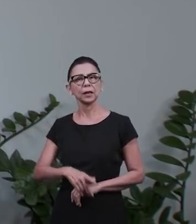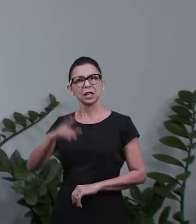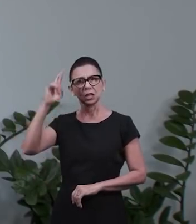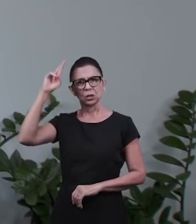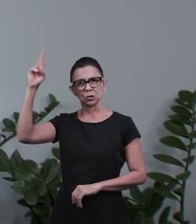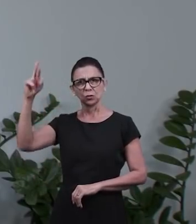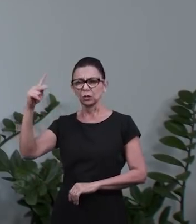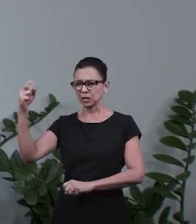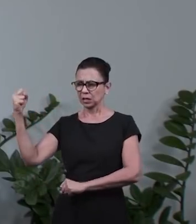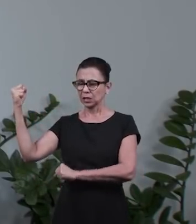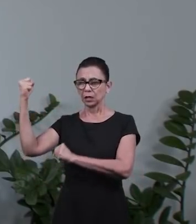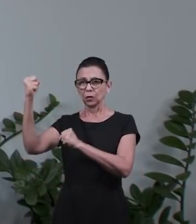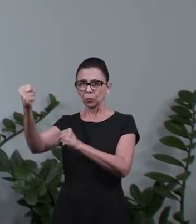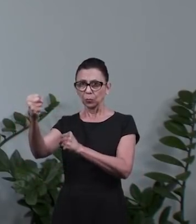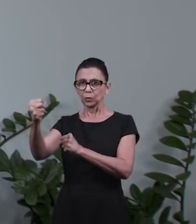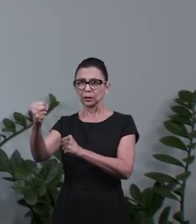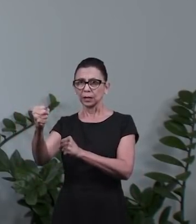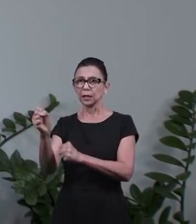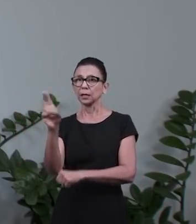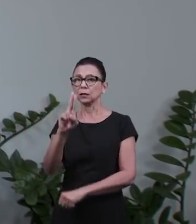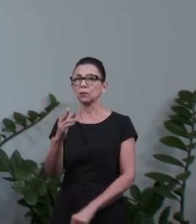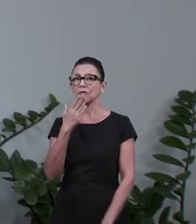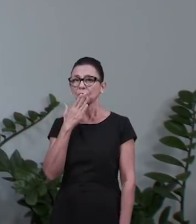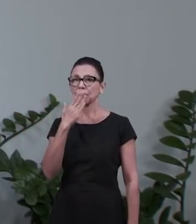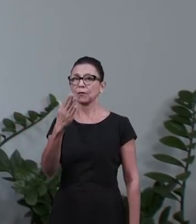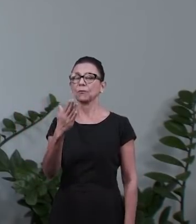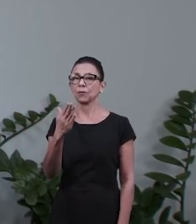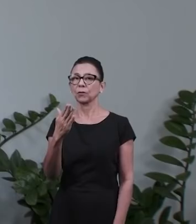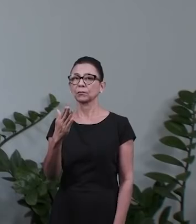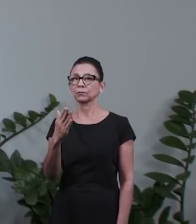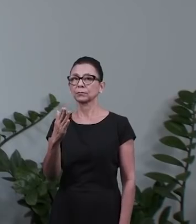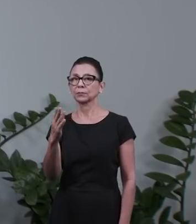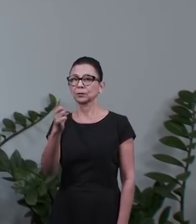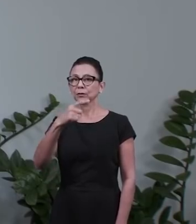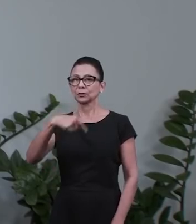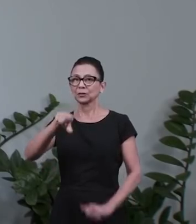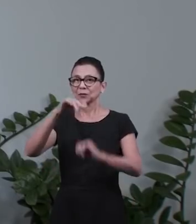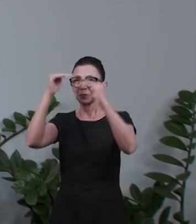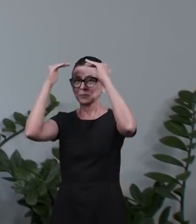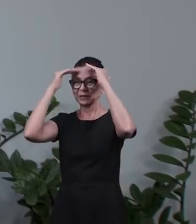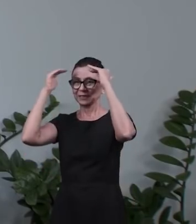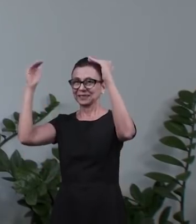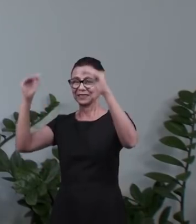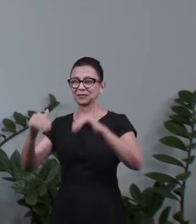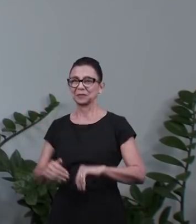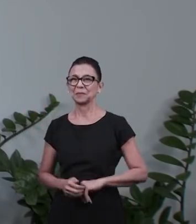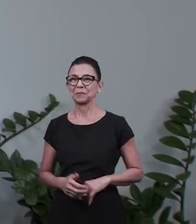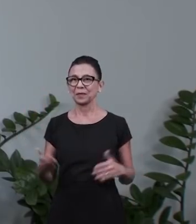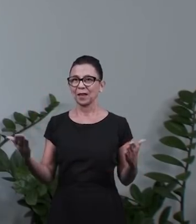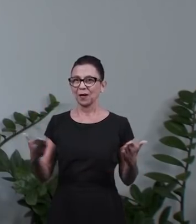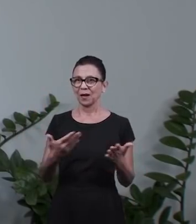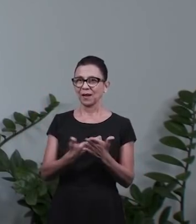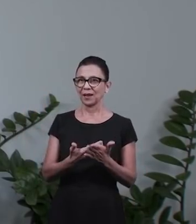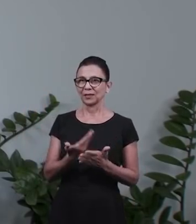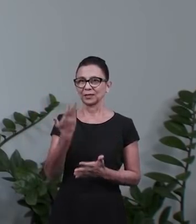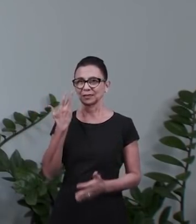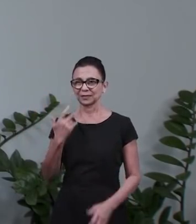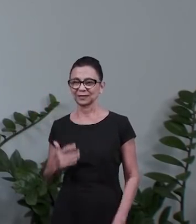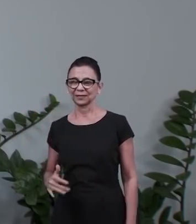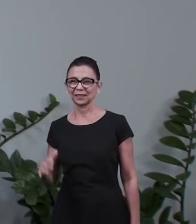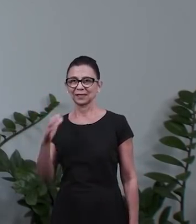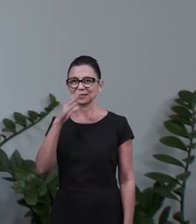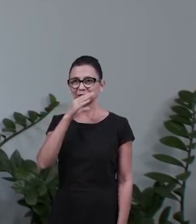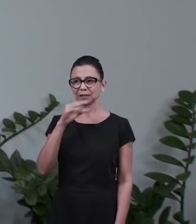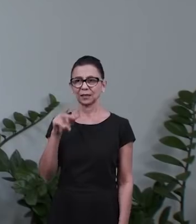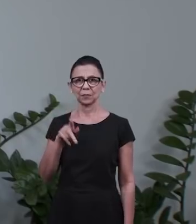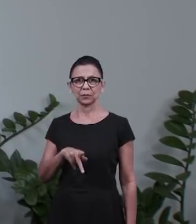poder em nosso favor quando nós o obedecemos. Hoje, na aula para as crianças, intermediários e adolescentes, a